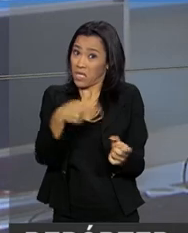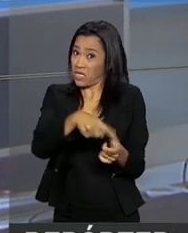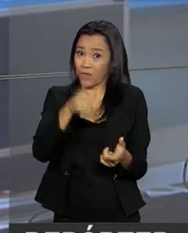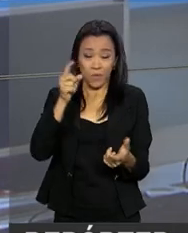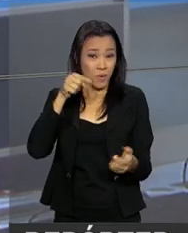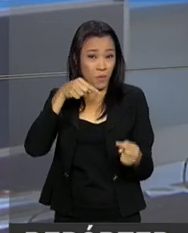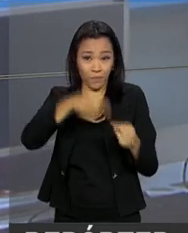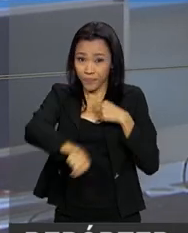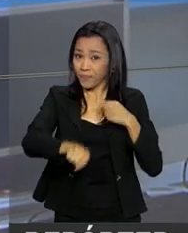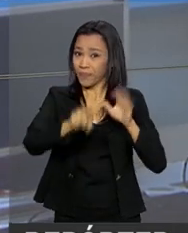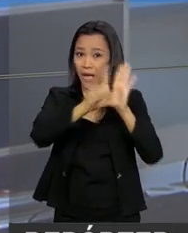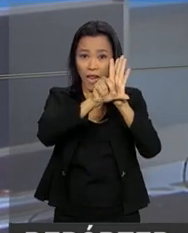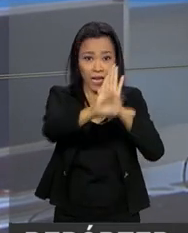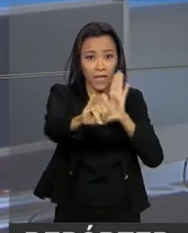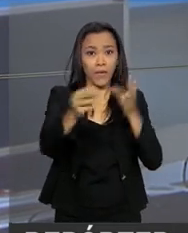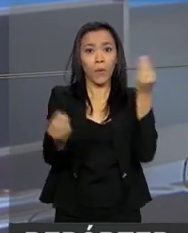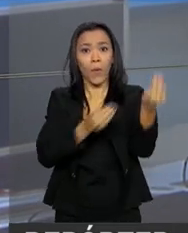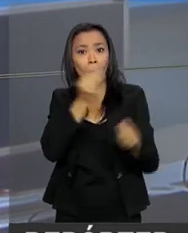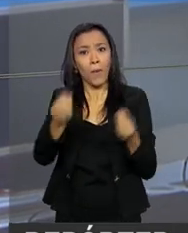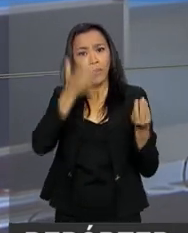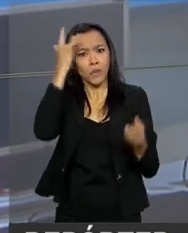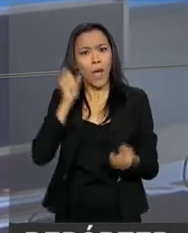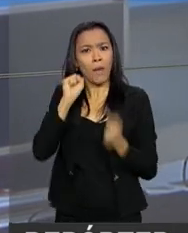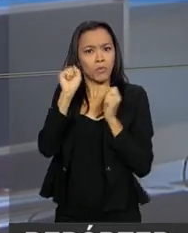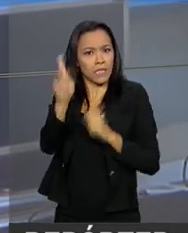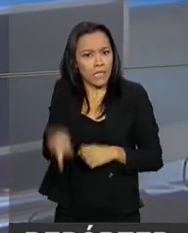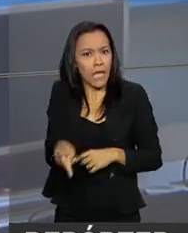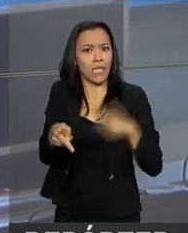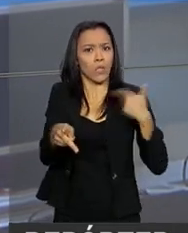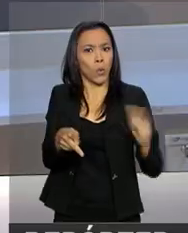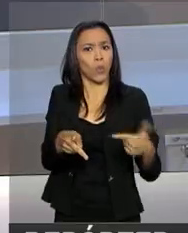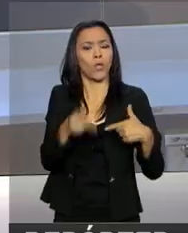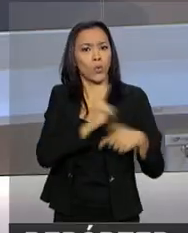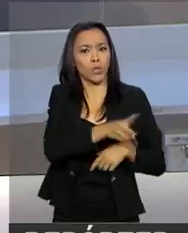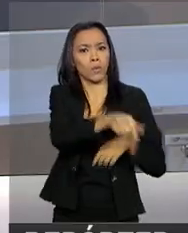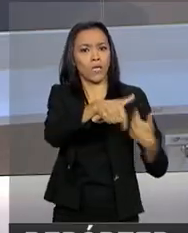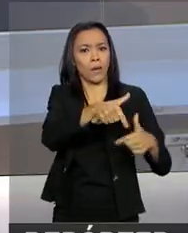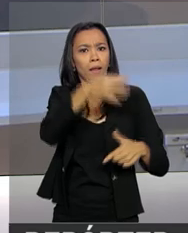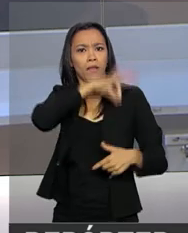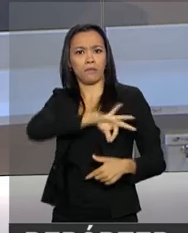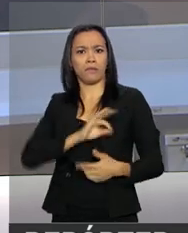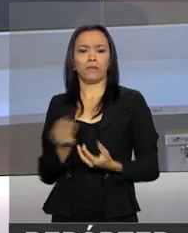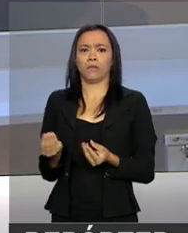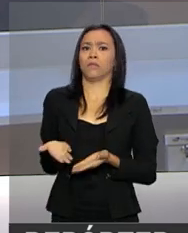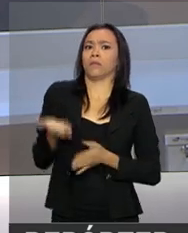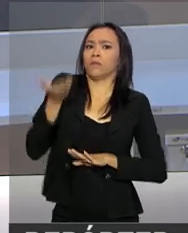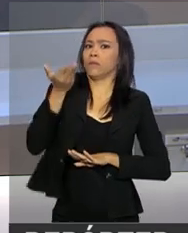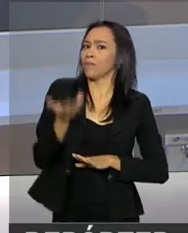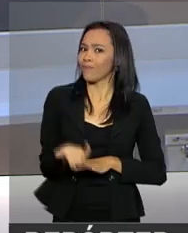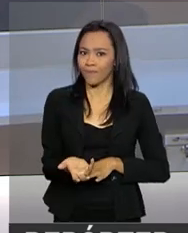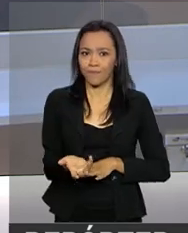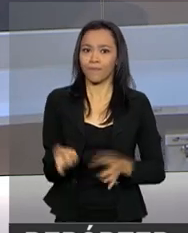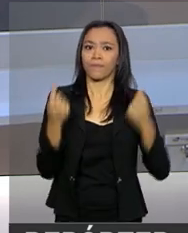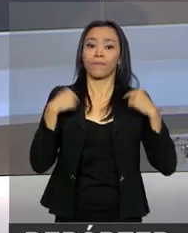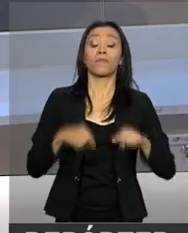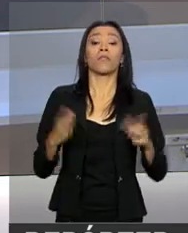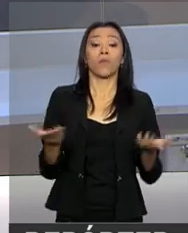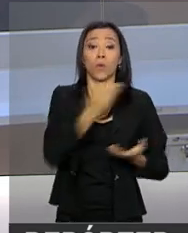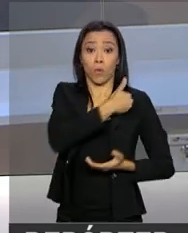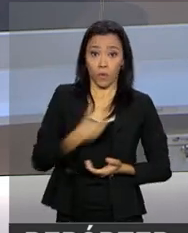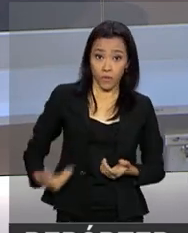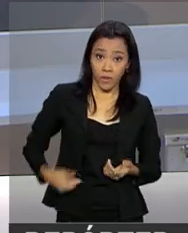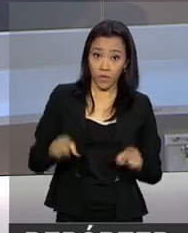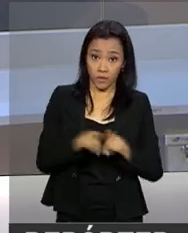no benefício de pessoas aposentadas que continuam a trabalhar. E o governo também confirmou a reunião do presidente Michel Temer com